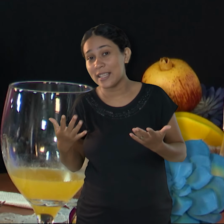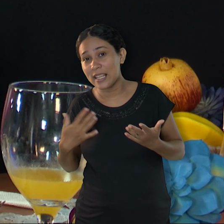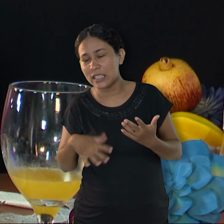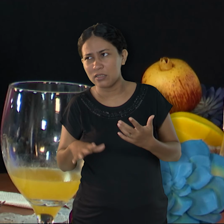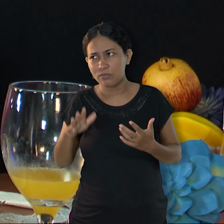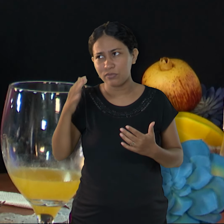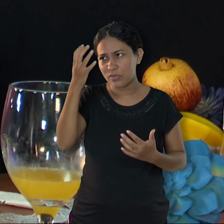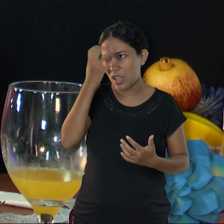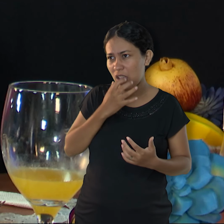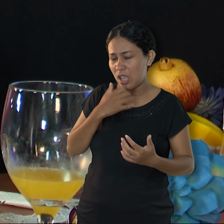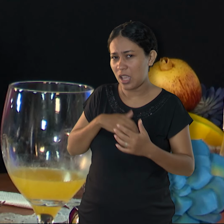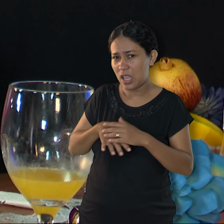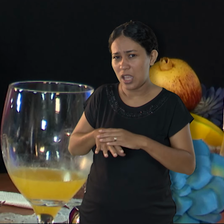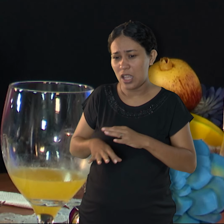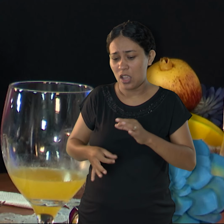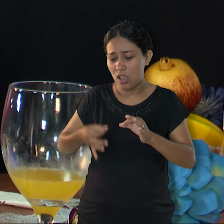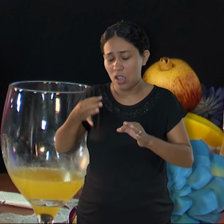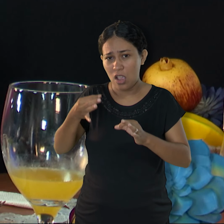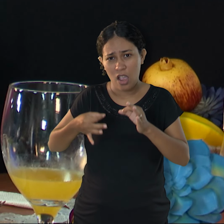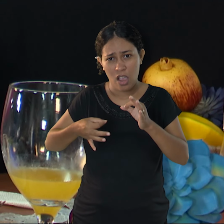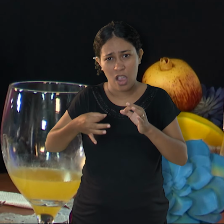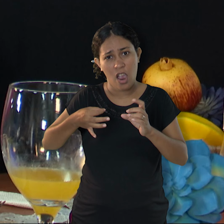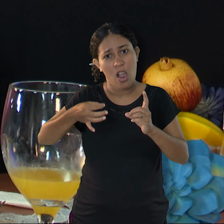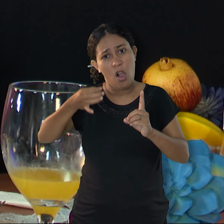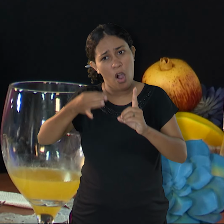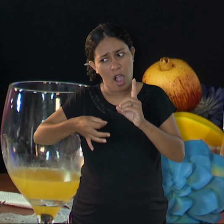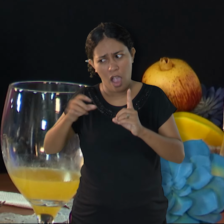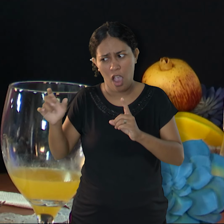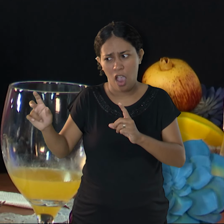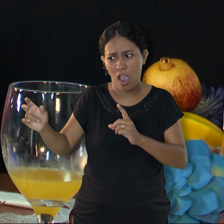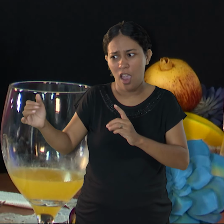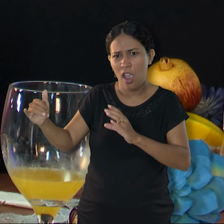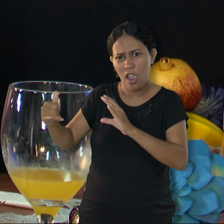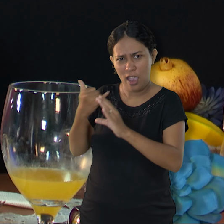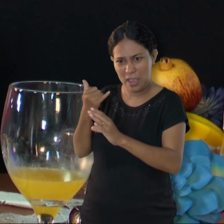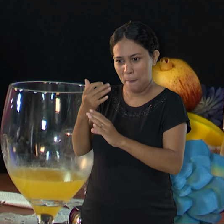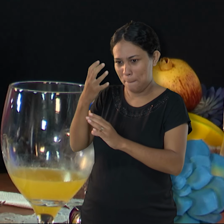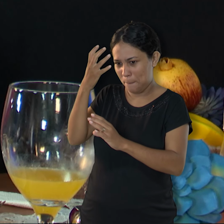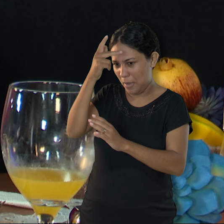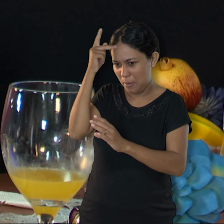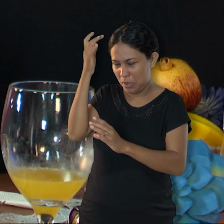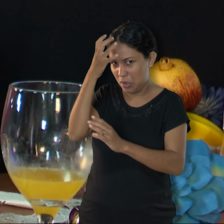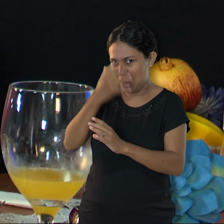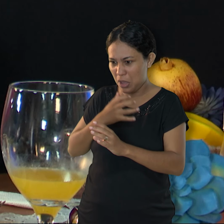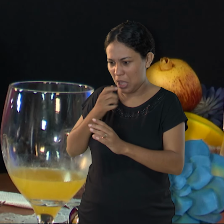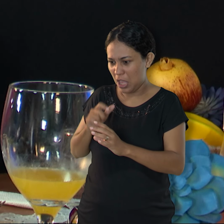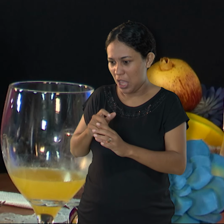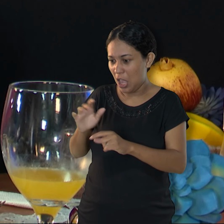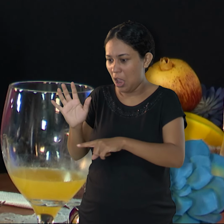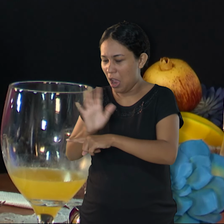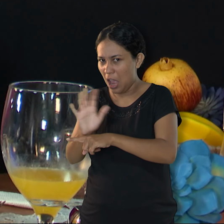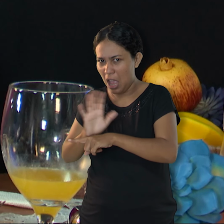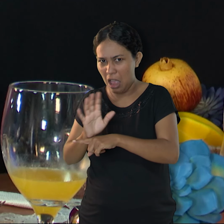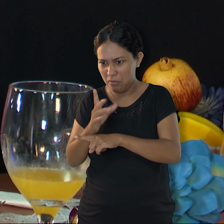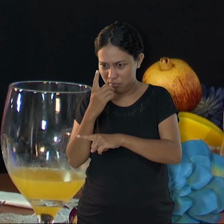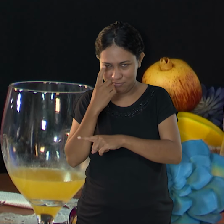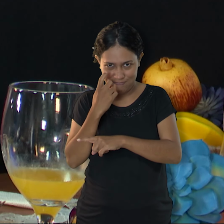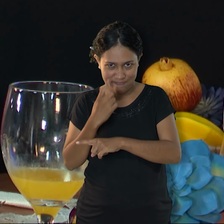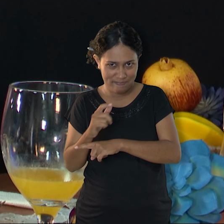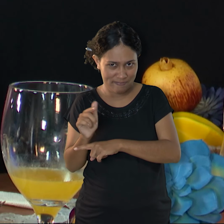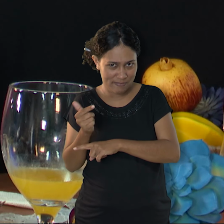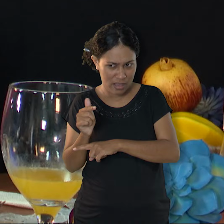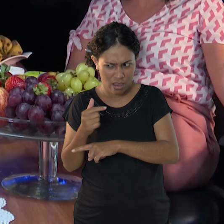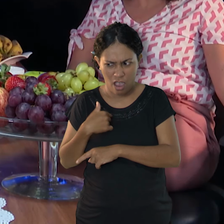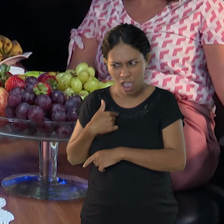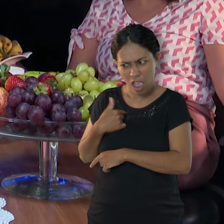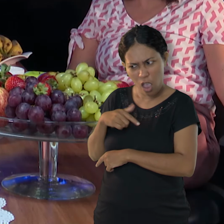desembargador me falou que era a pessoa mais fria que ele já tinha visto na vida, né? Eu consegui assistir o A Culpa é das Estrelas todinho sem derramar uma lágrima. Não acredito, Tainá. Tu tava muito